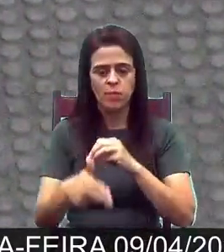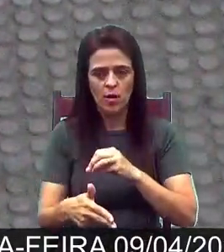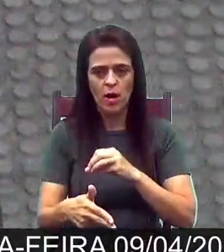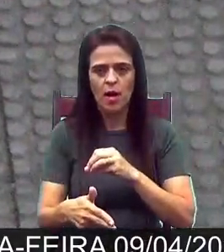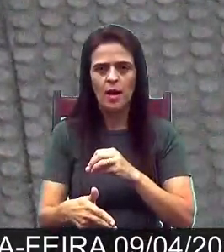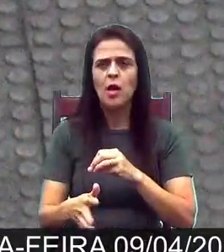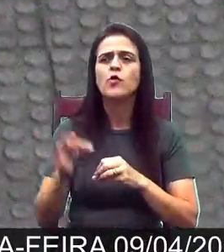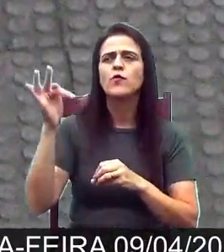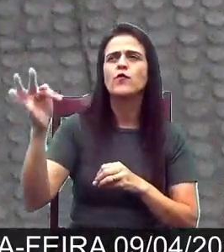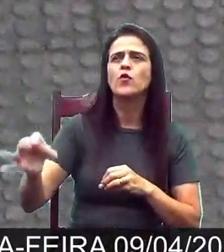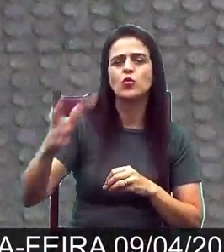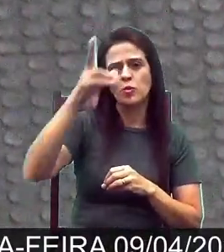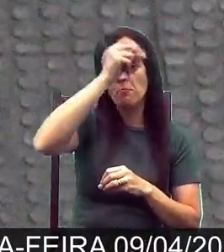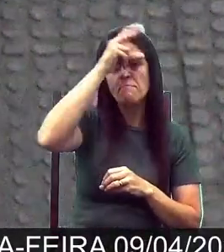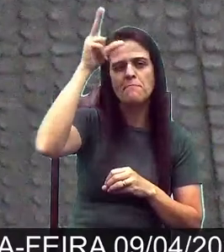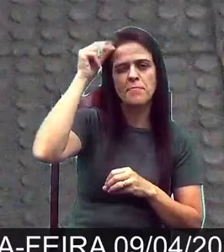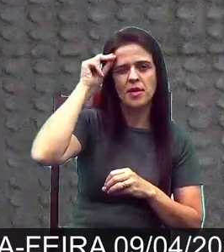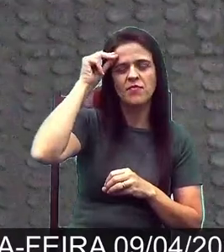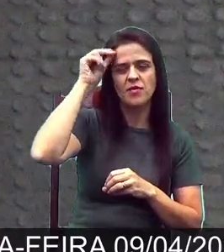nosso prefeito, né,